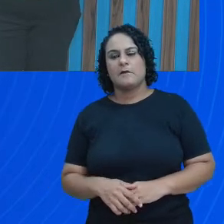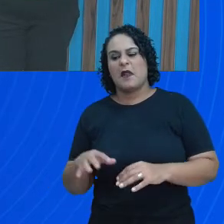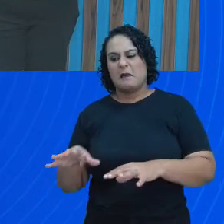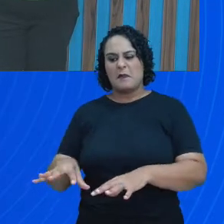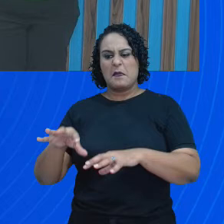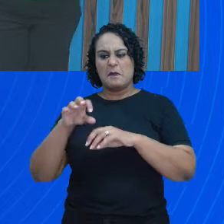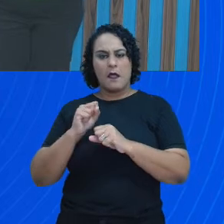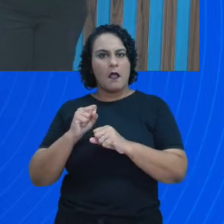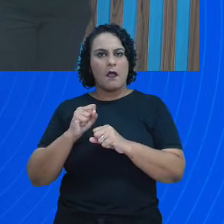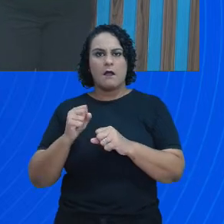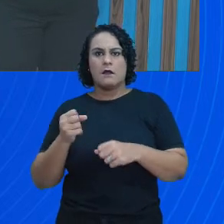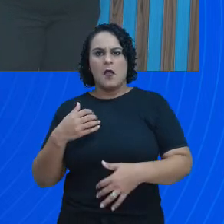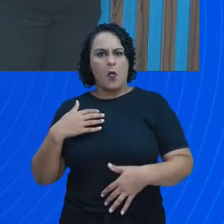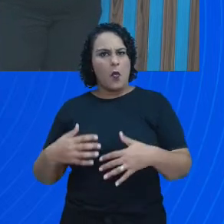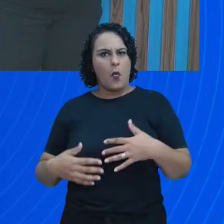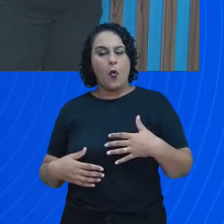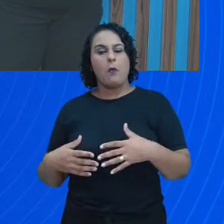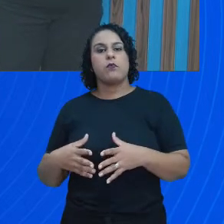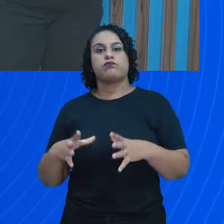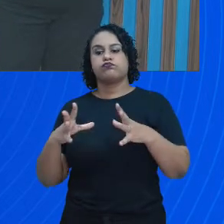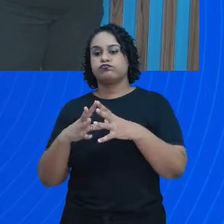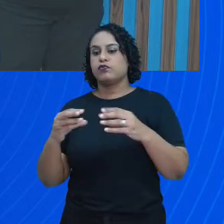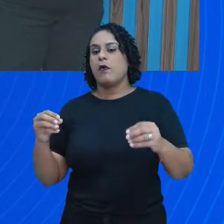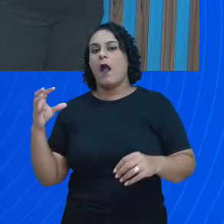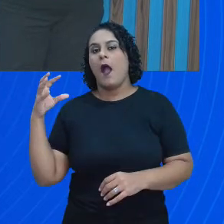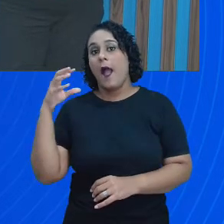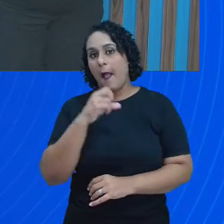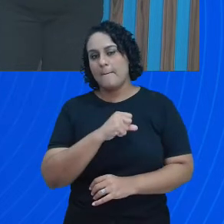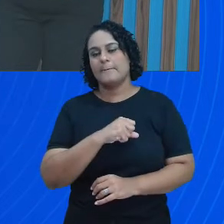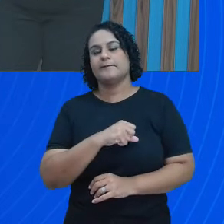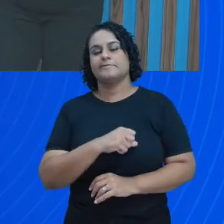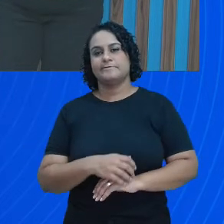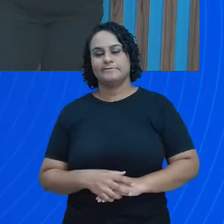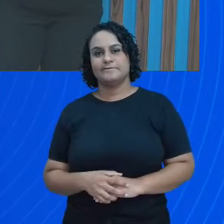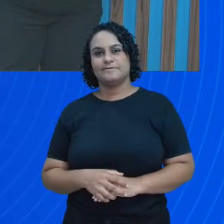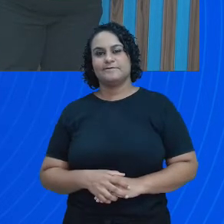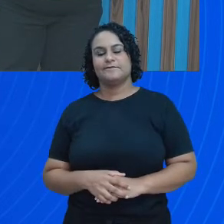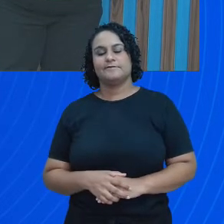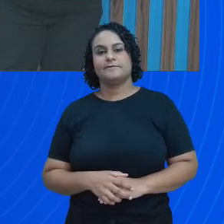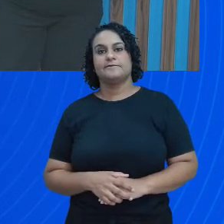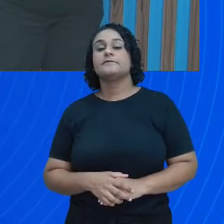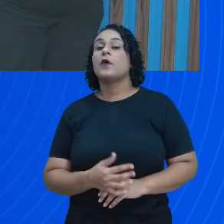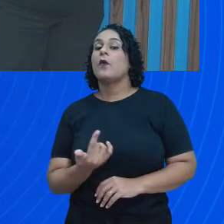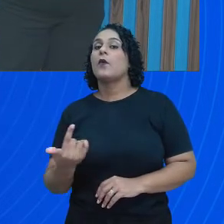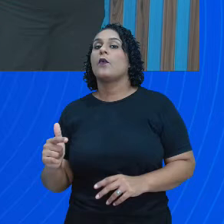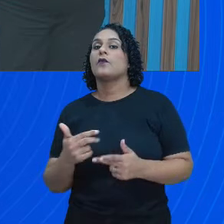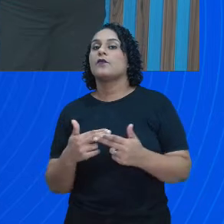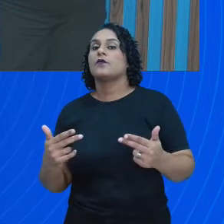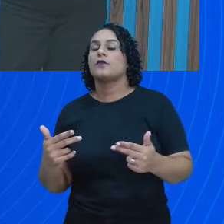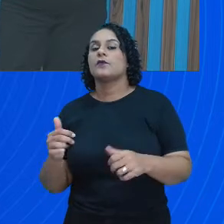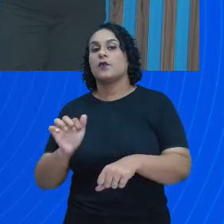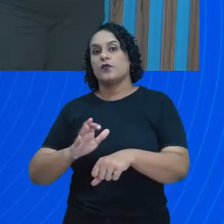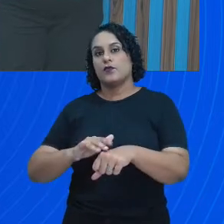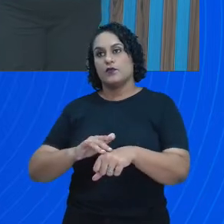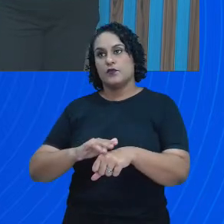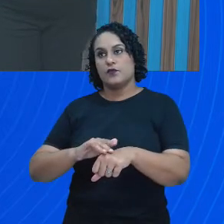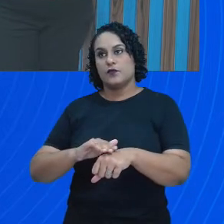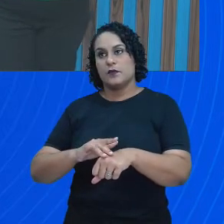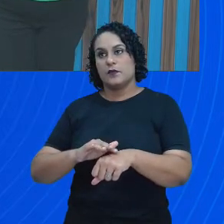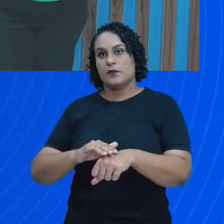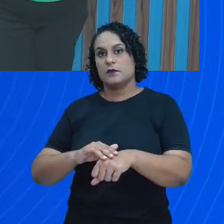agentes causadores de doenças, tá certo? Então, ó, mais outra coisa, as doenças, né, são